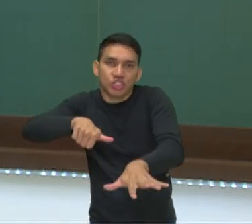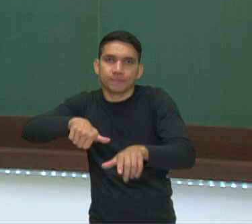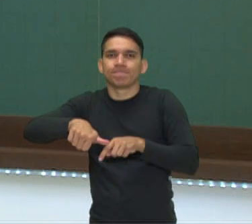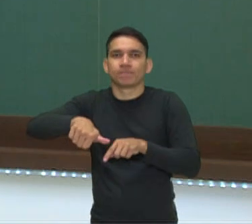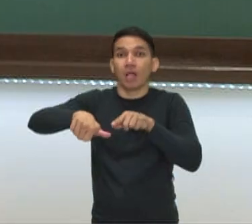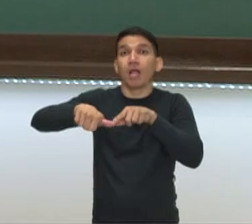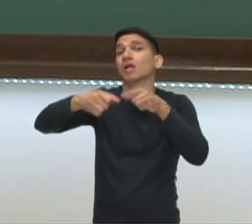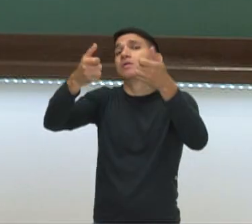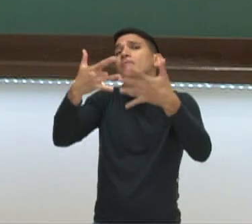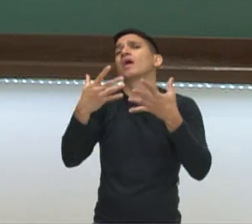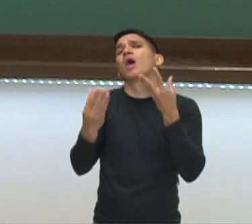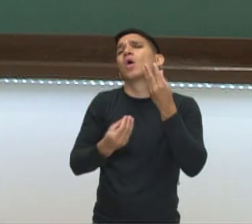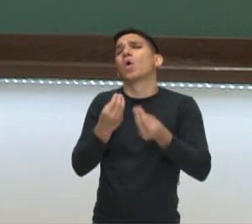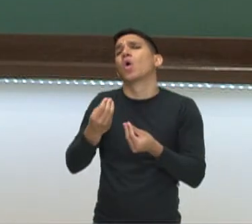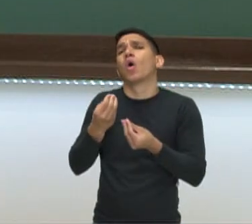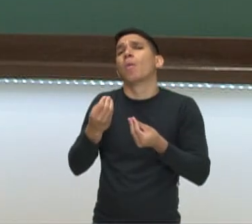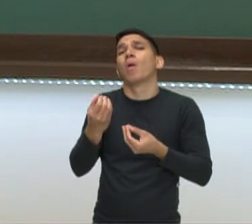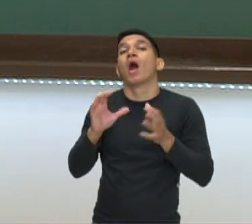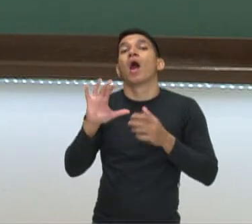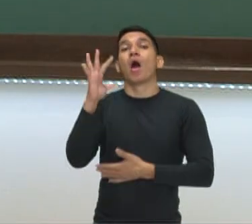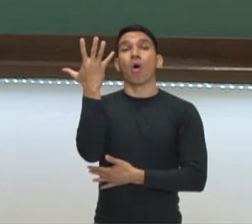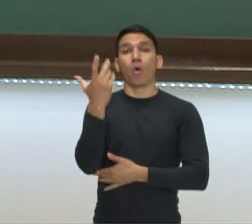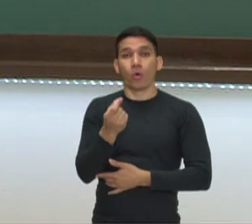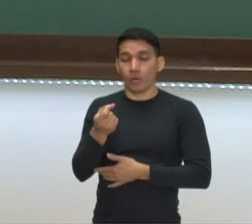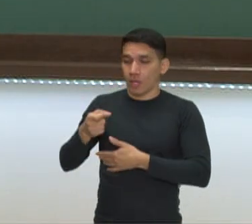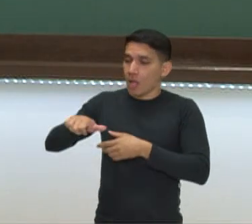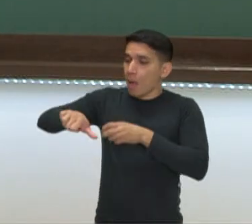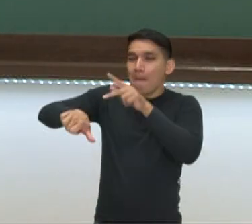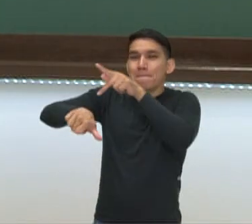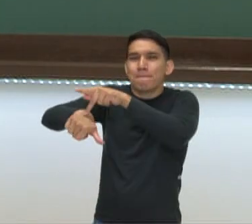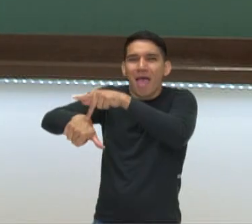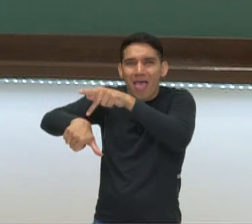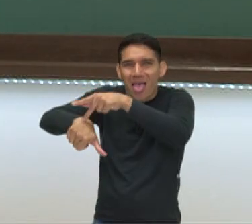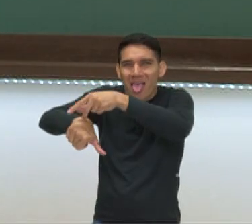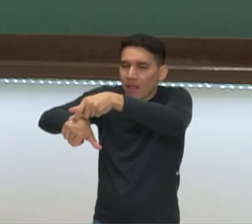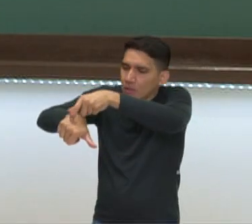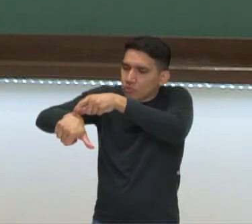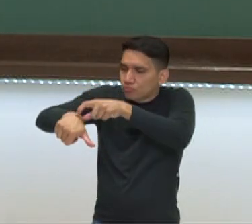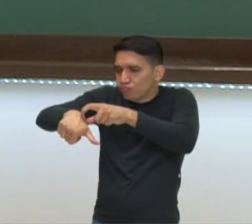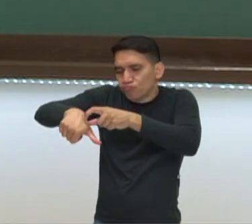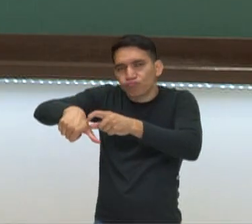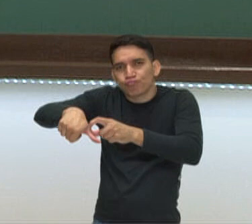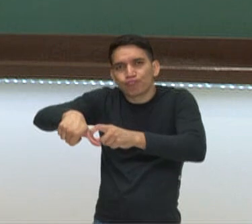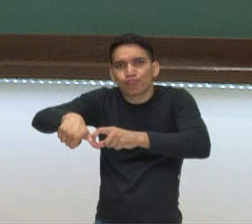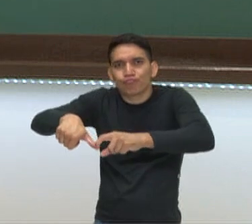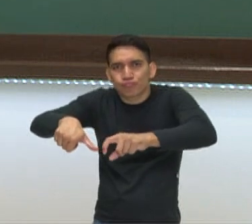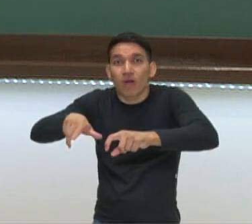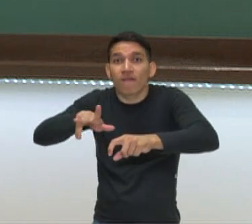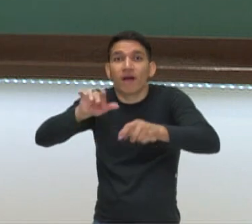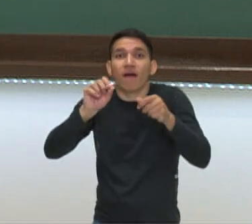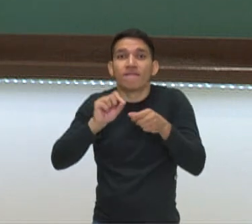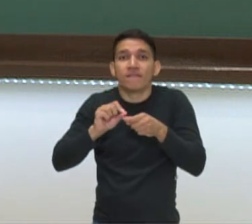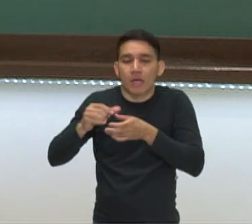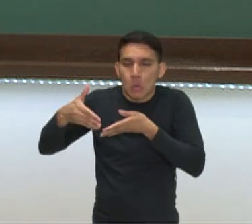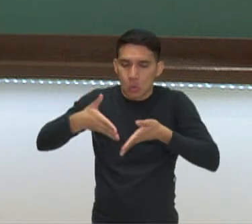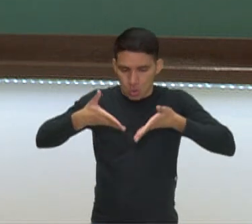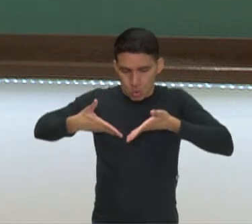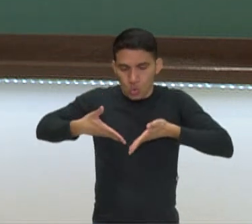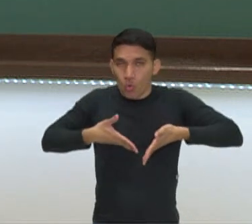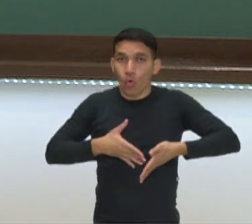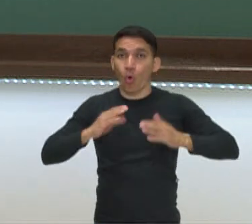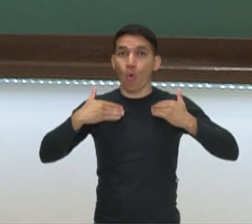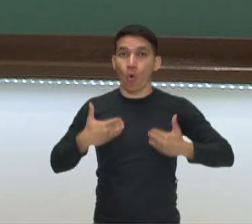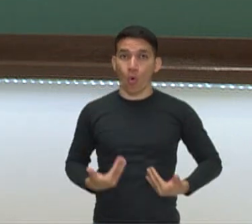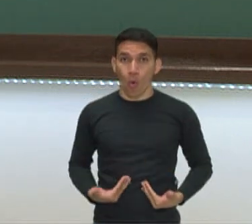Descreva então o caminho que essas pedrinhas, esses cálculos vão fazer pelo corpo